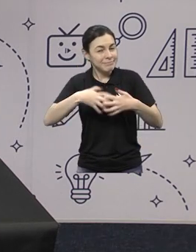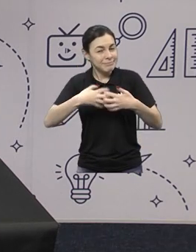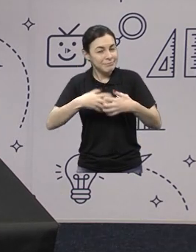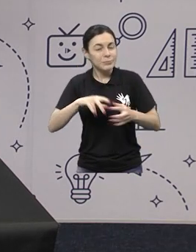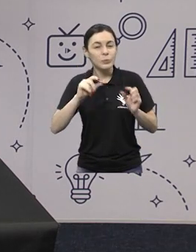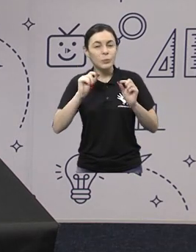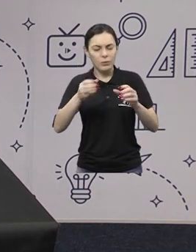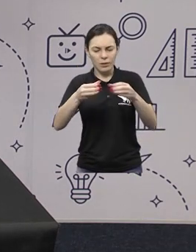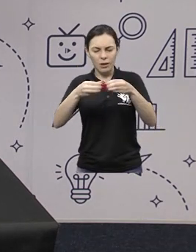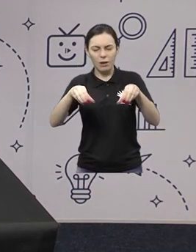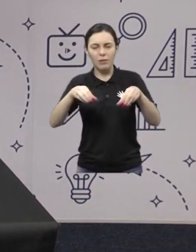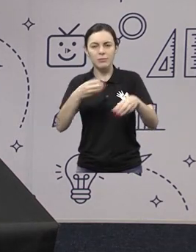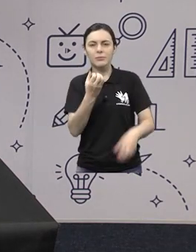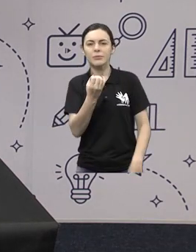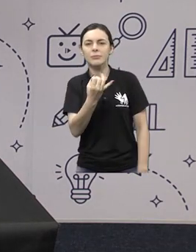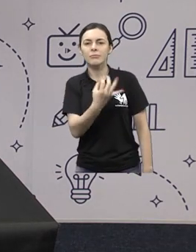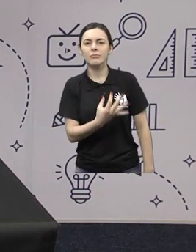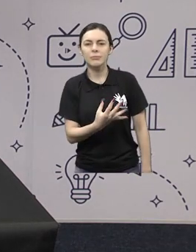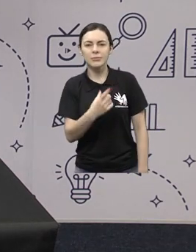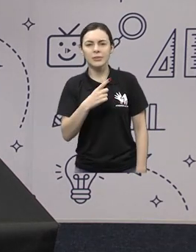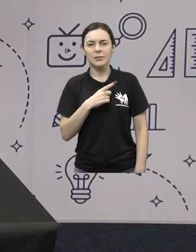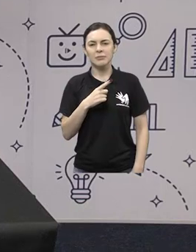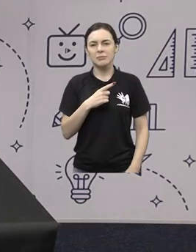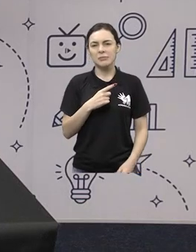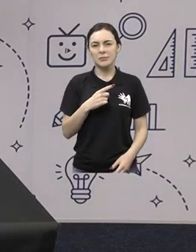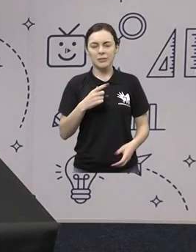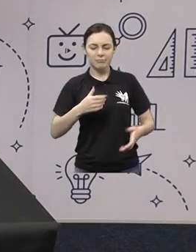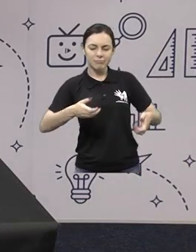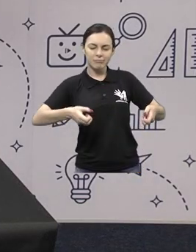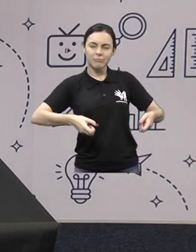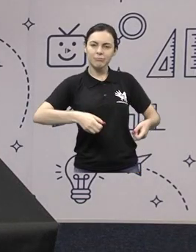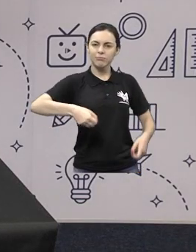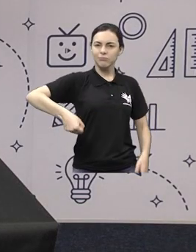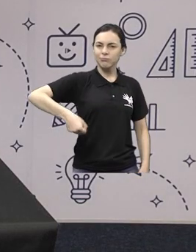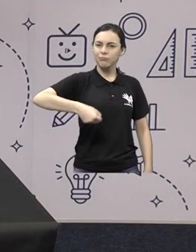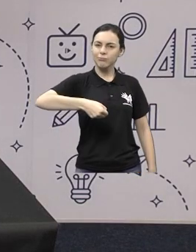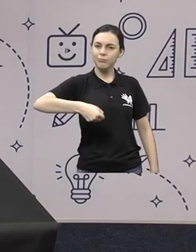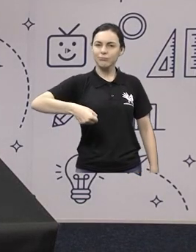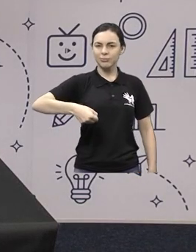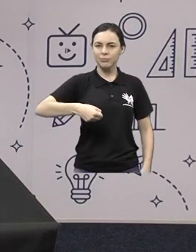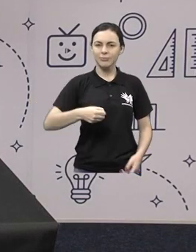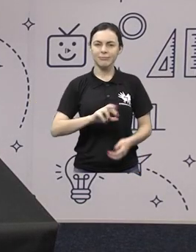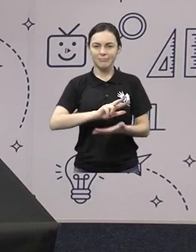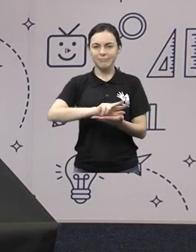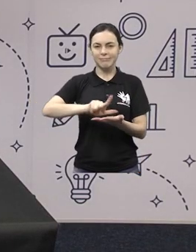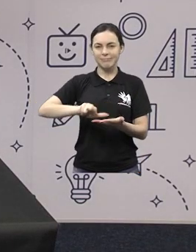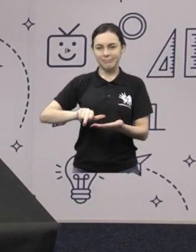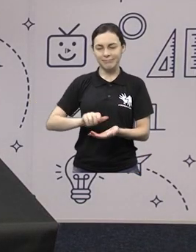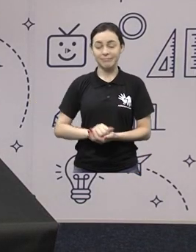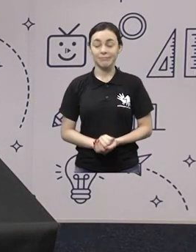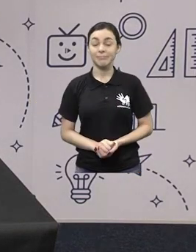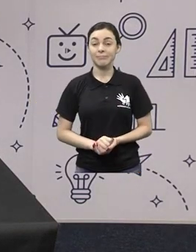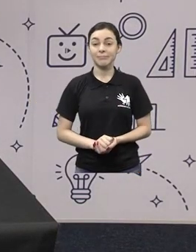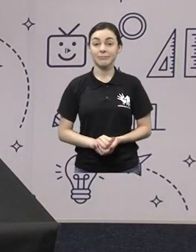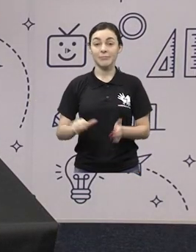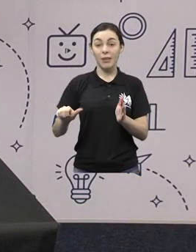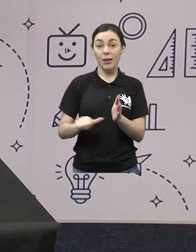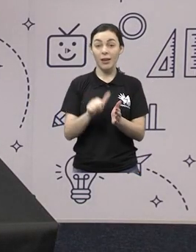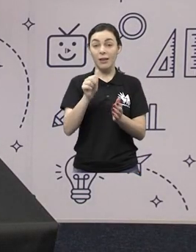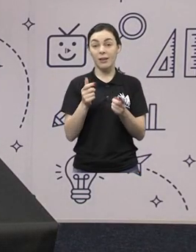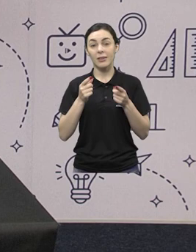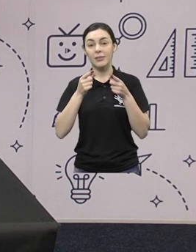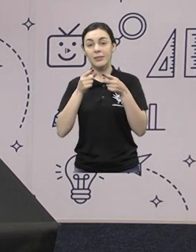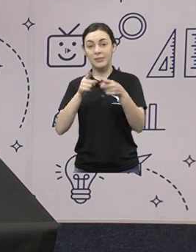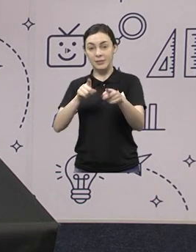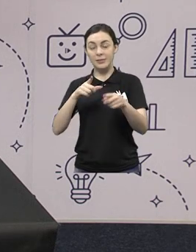pouco sobre a quantidade de ovos que vão aparecer em algumas cestas aqui. Vamos lá? O primeiro